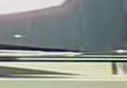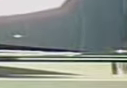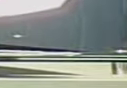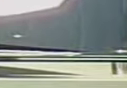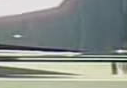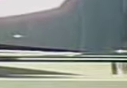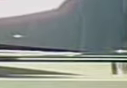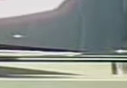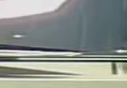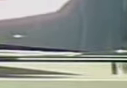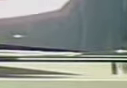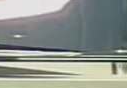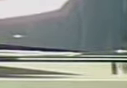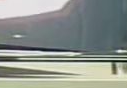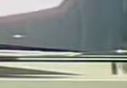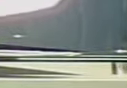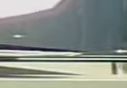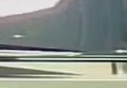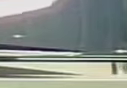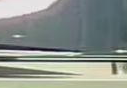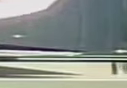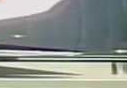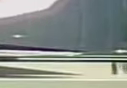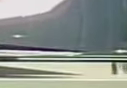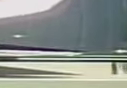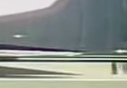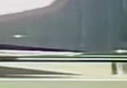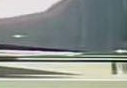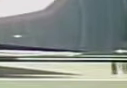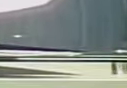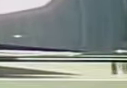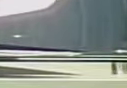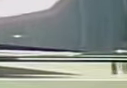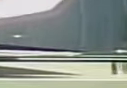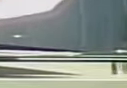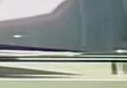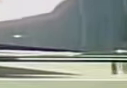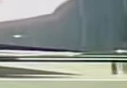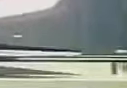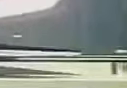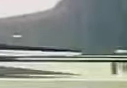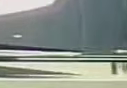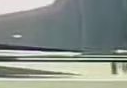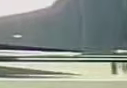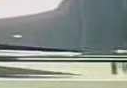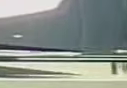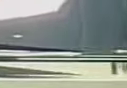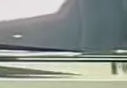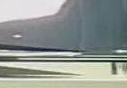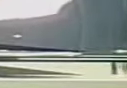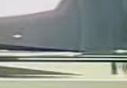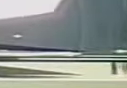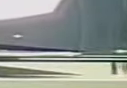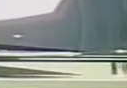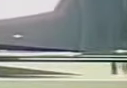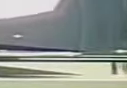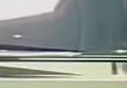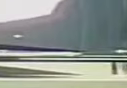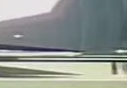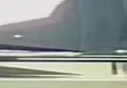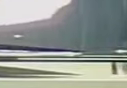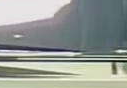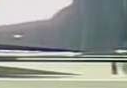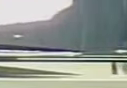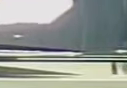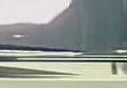obras iniciar-se-ão até o final do corrente mês. O final do corrente mês é amanhã. Quando o governador diz isso, eu